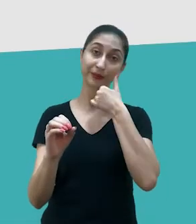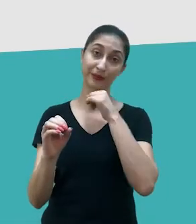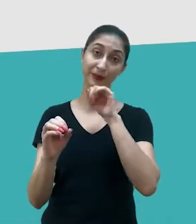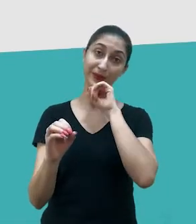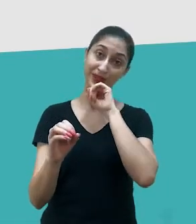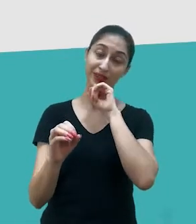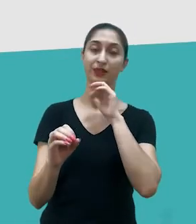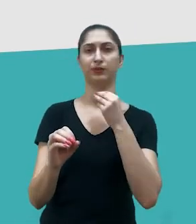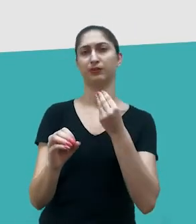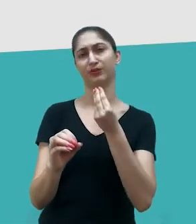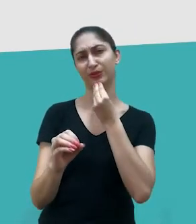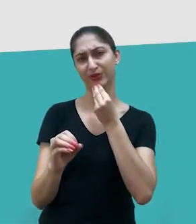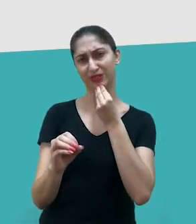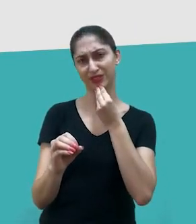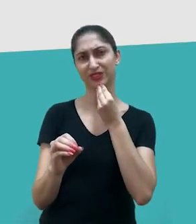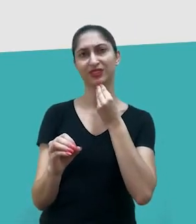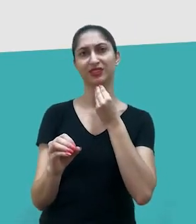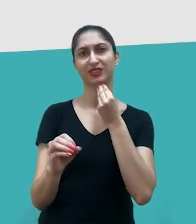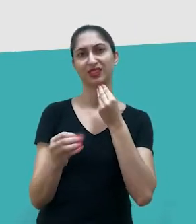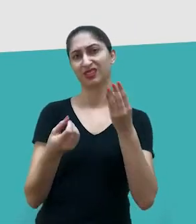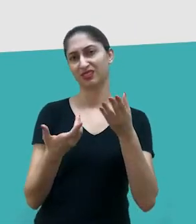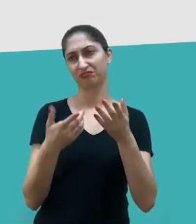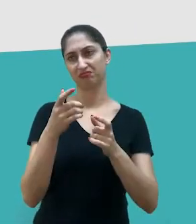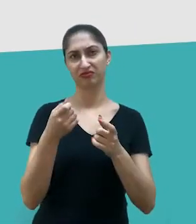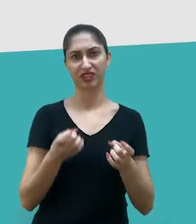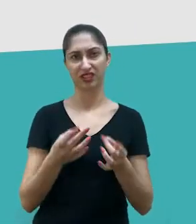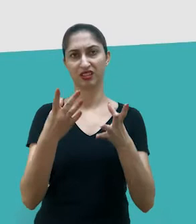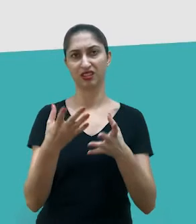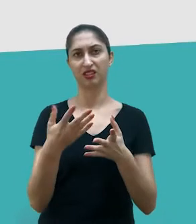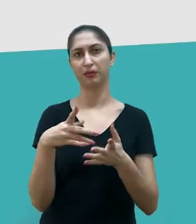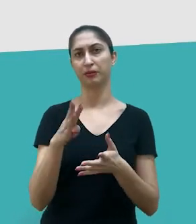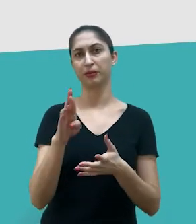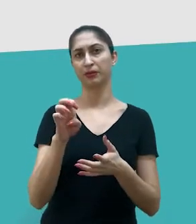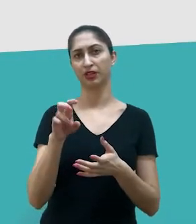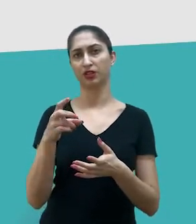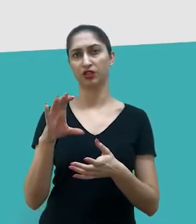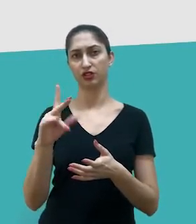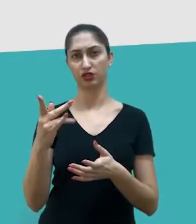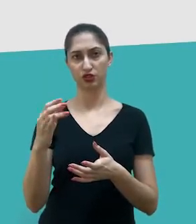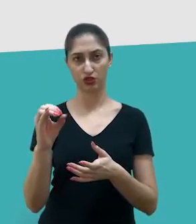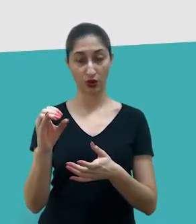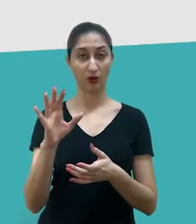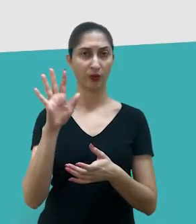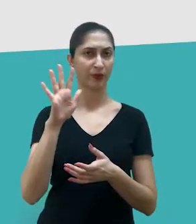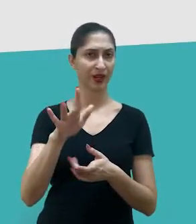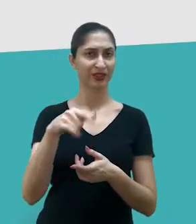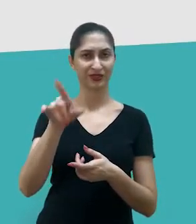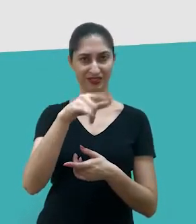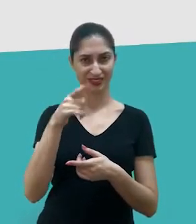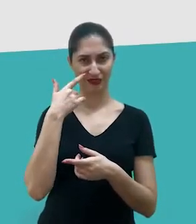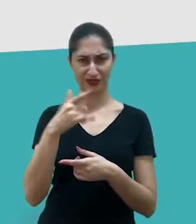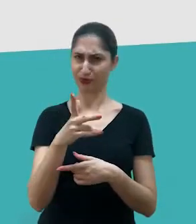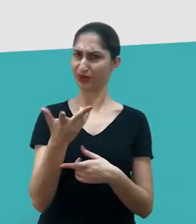e que poderia, obviamente, ser comprado em brechós ou em feiras de vintage. E vocês perceberam que ele parece muito novo, né?